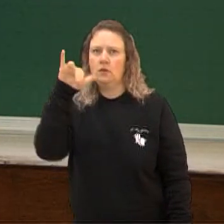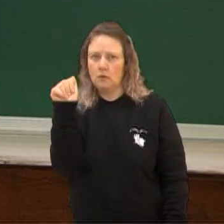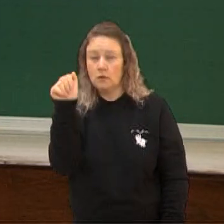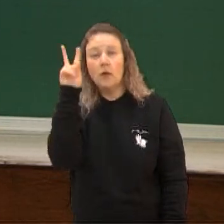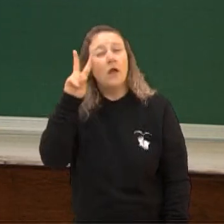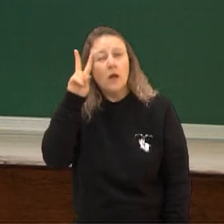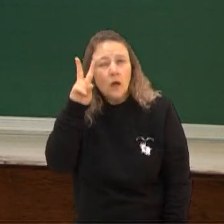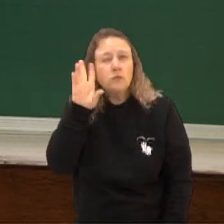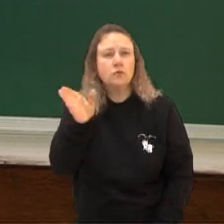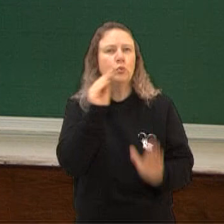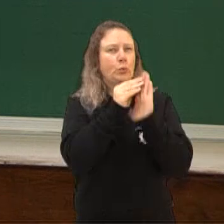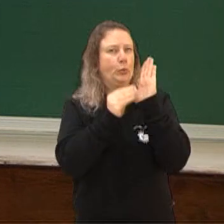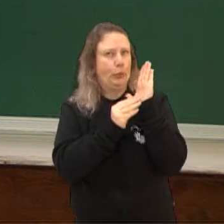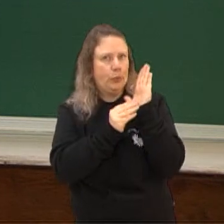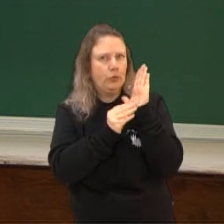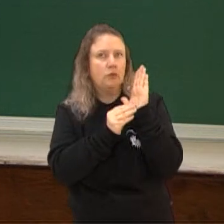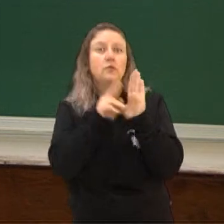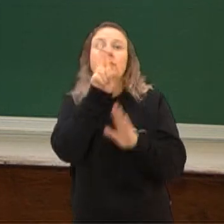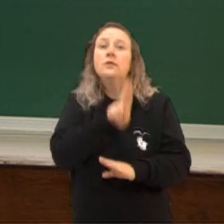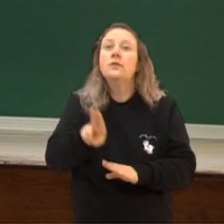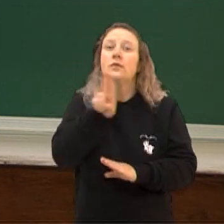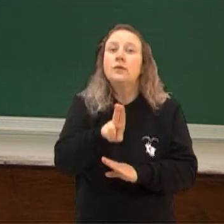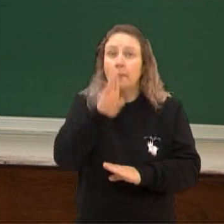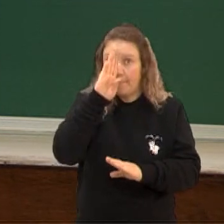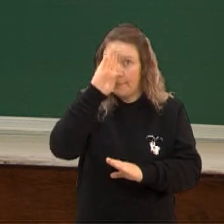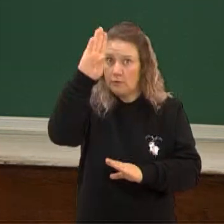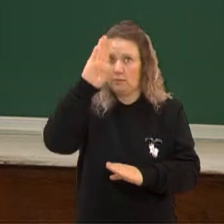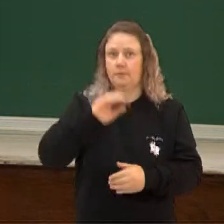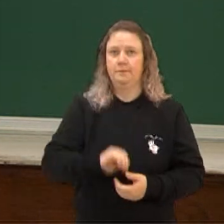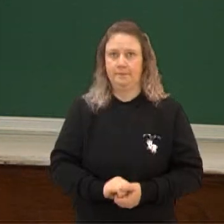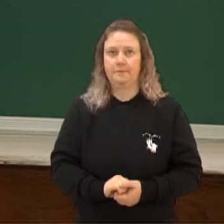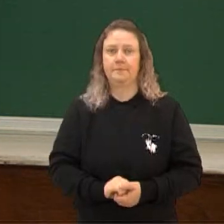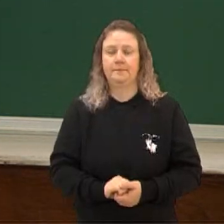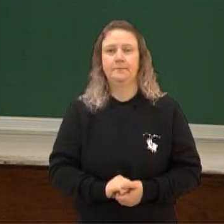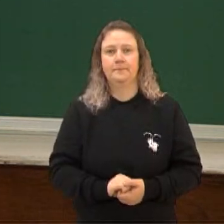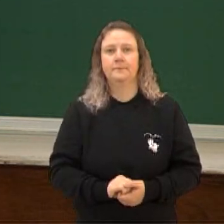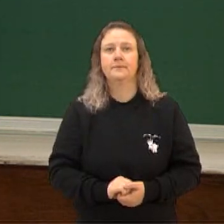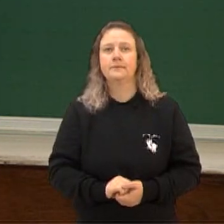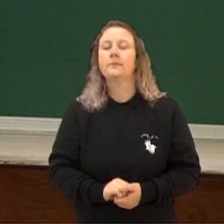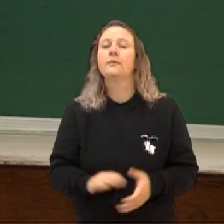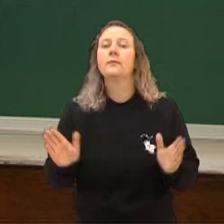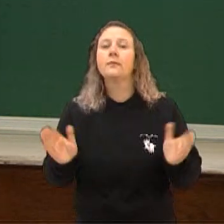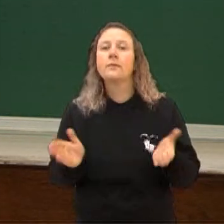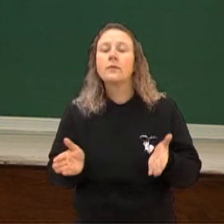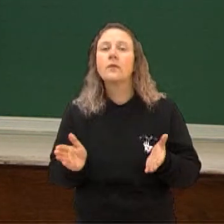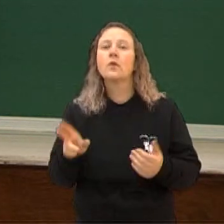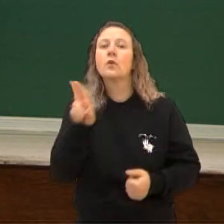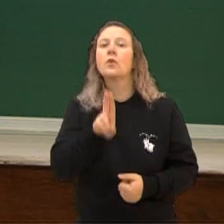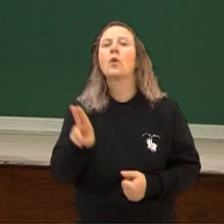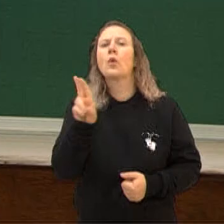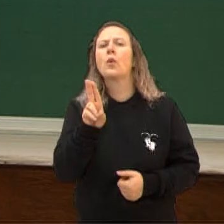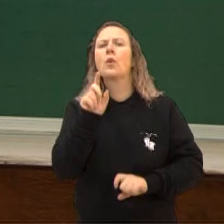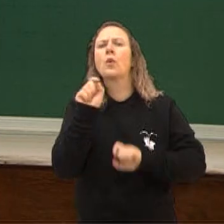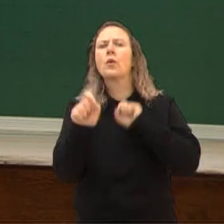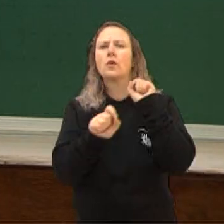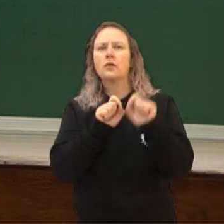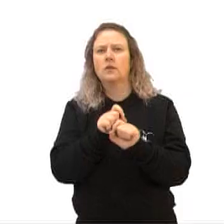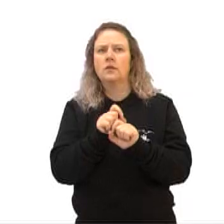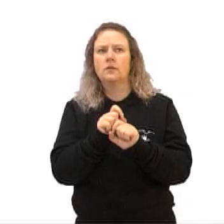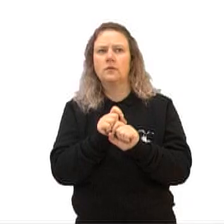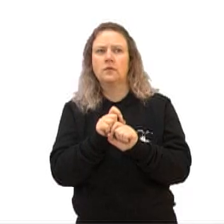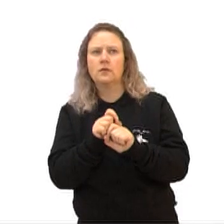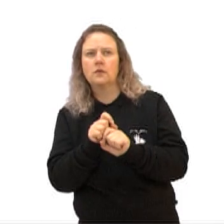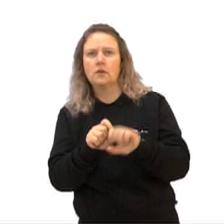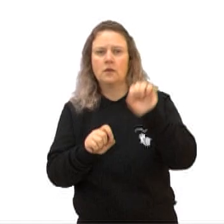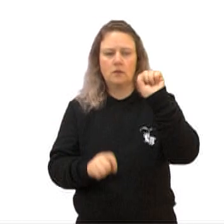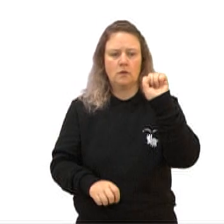É isso que você vai usar, principalmente no caso dos oblíquos. Então vamos lá. Usando a concepção, seno é